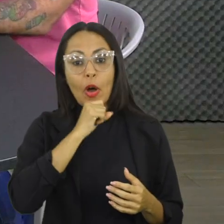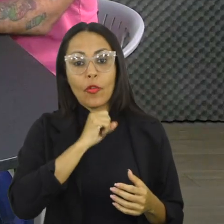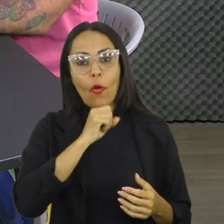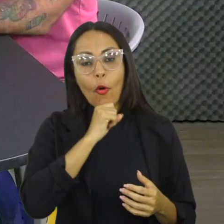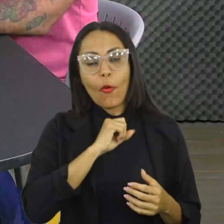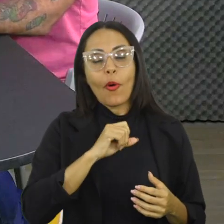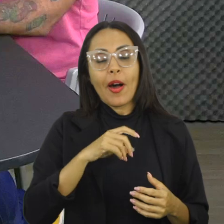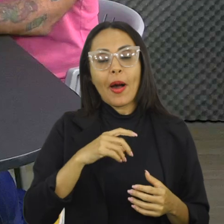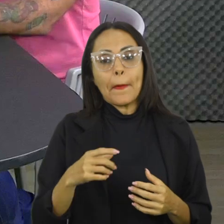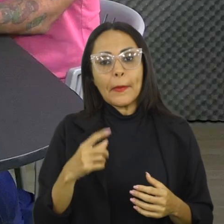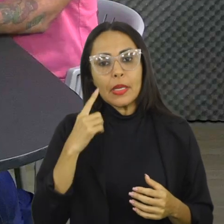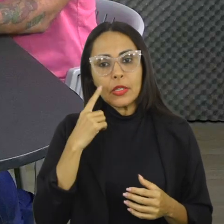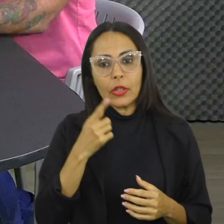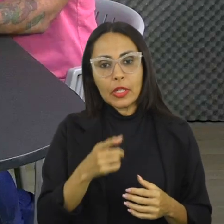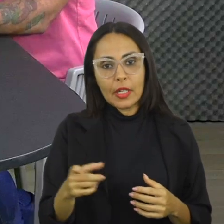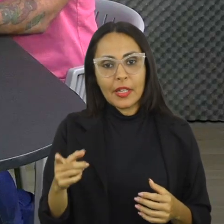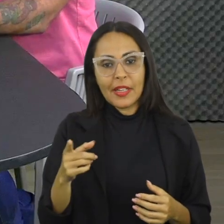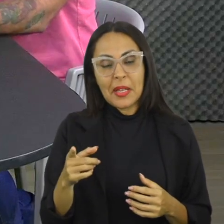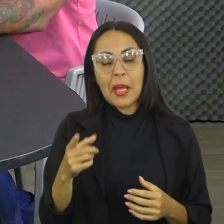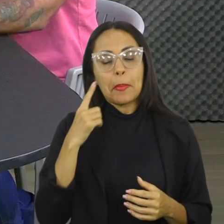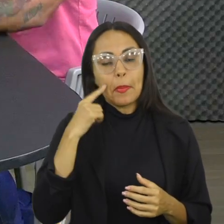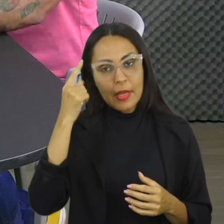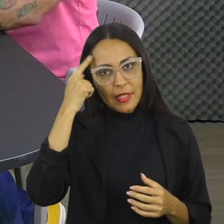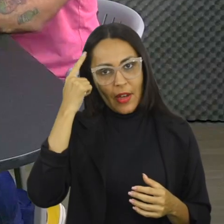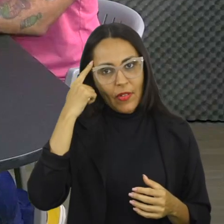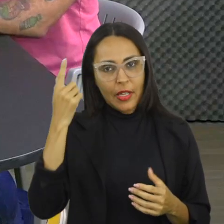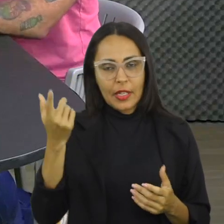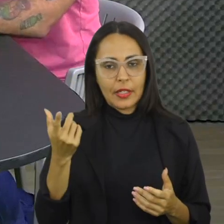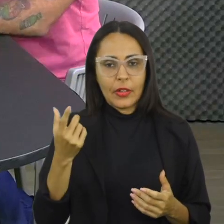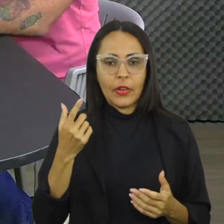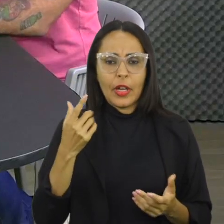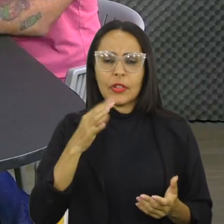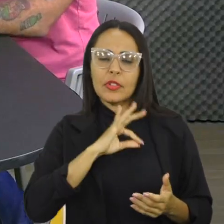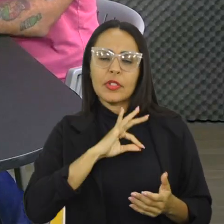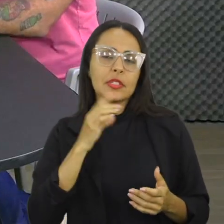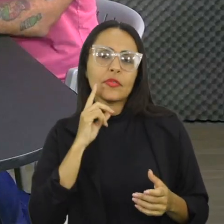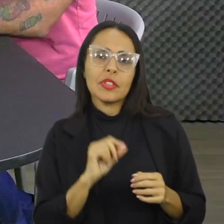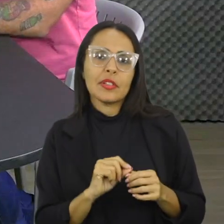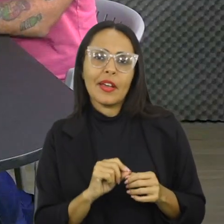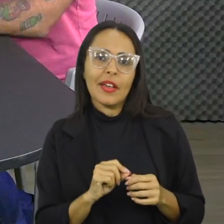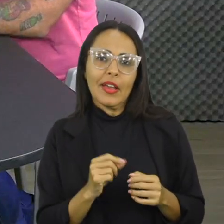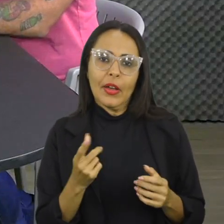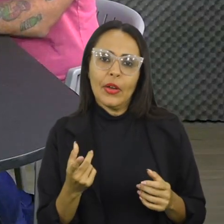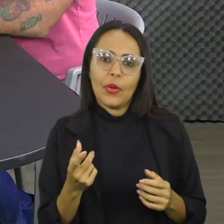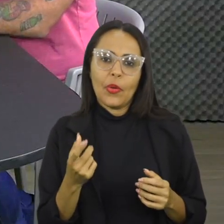que não... E olha onde você está hoje, né? Eles fizeram, assim...